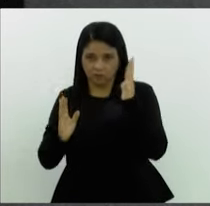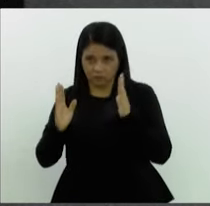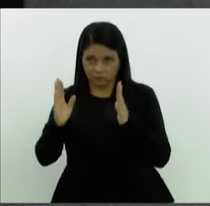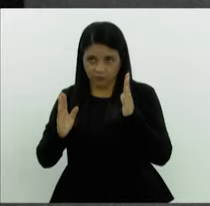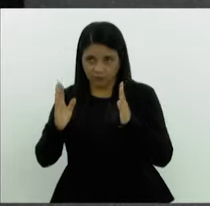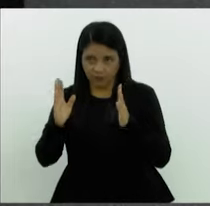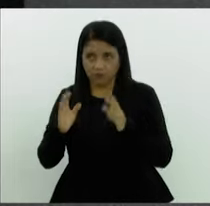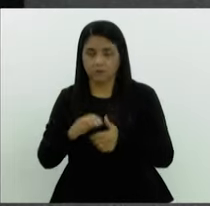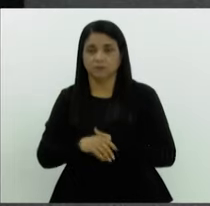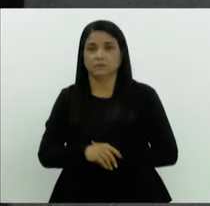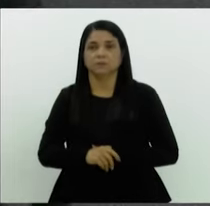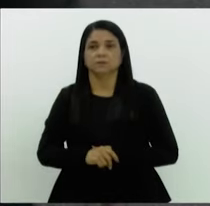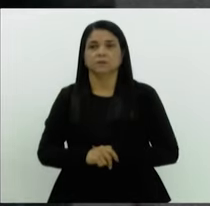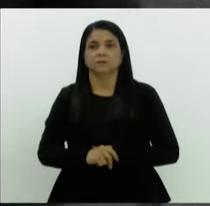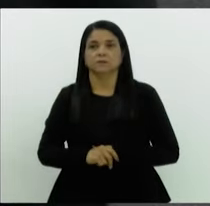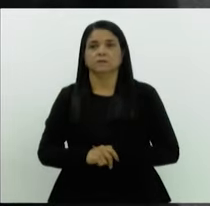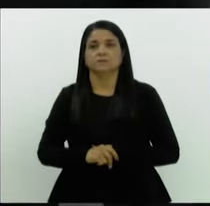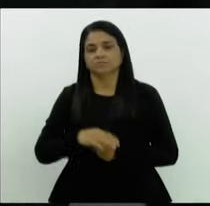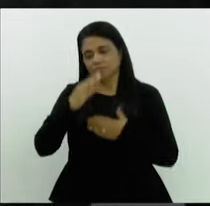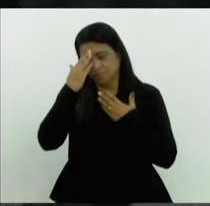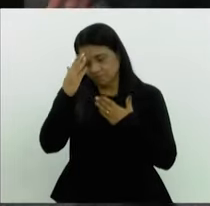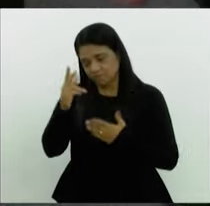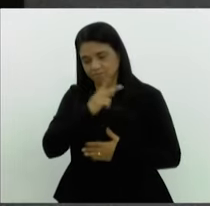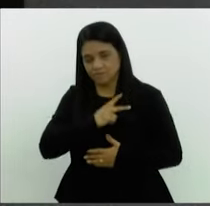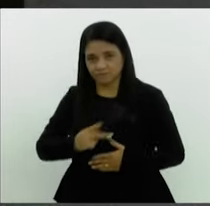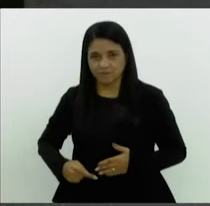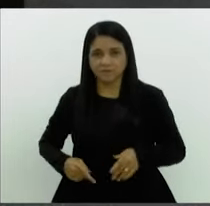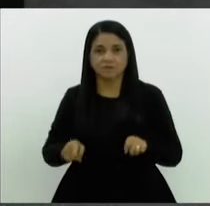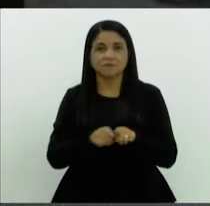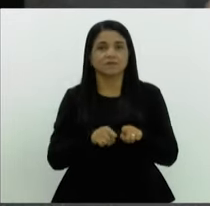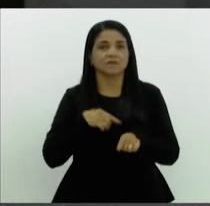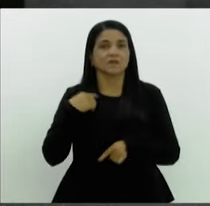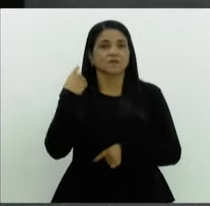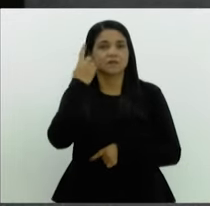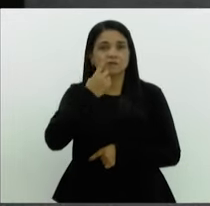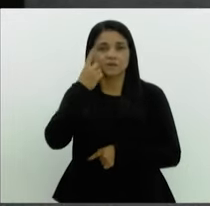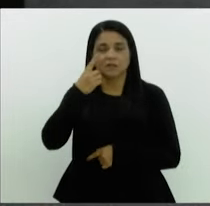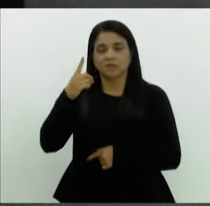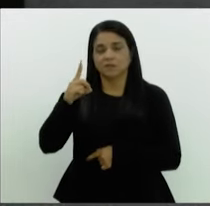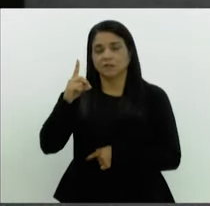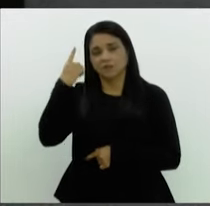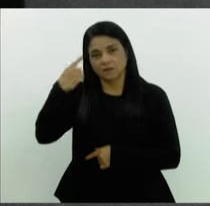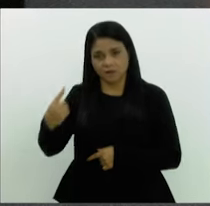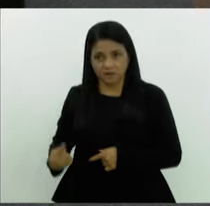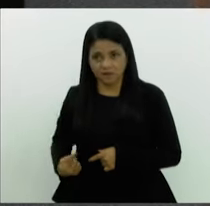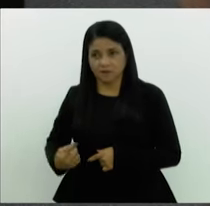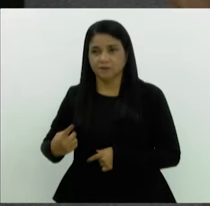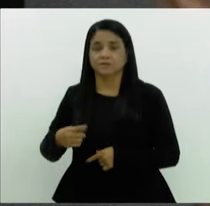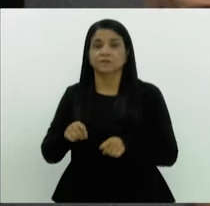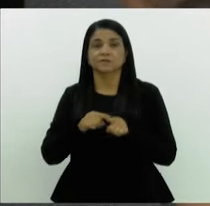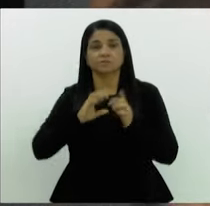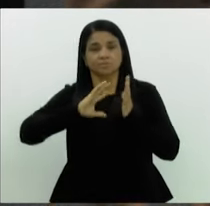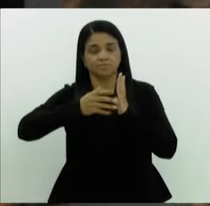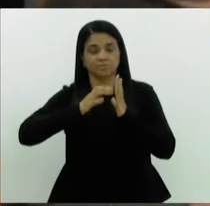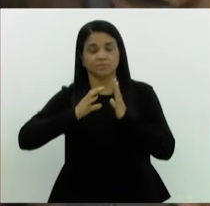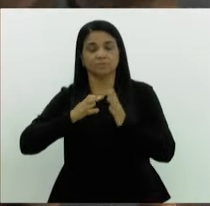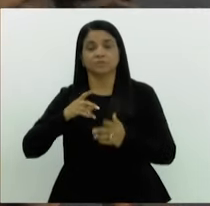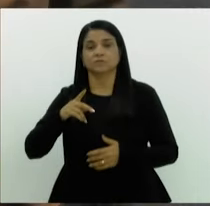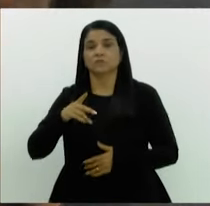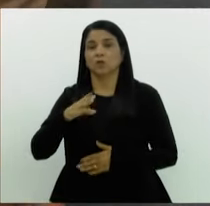presidente. Obrigado, doutor Serginho. Deputado Dani Paulo. Presidente, para encaminhar aqui o voto da bancada do Partido Comunista do